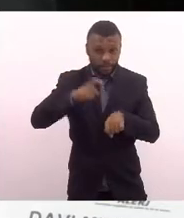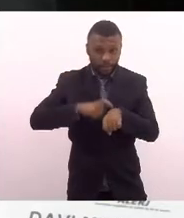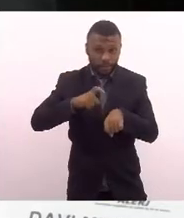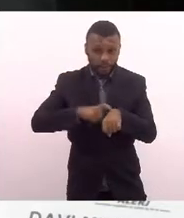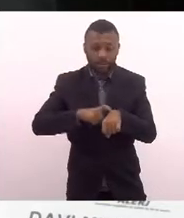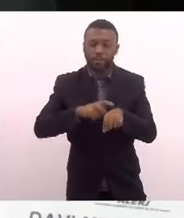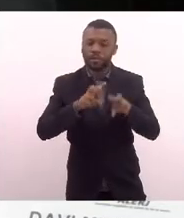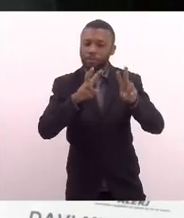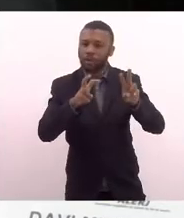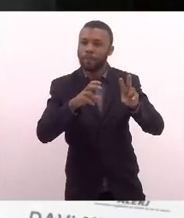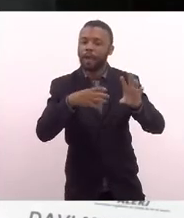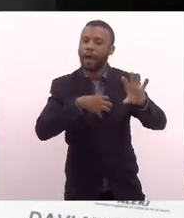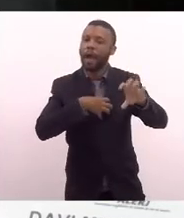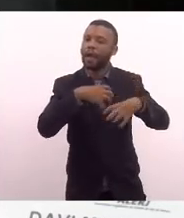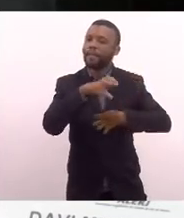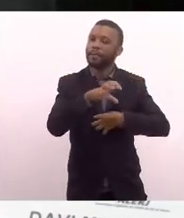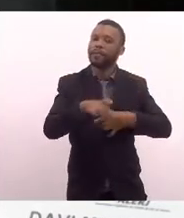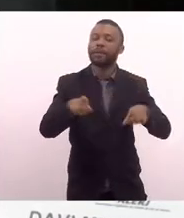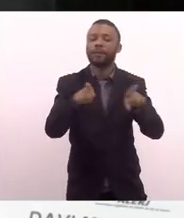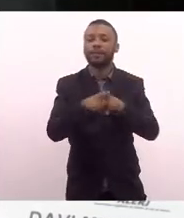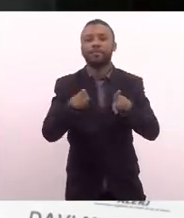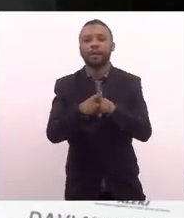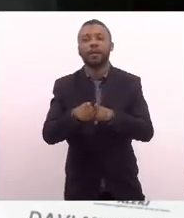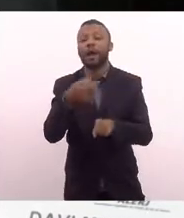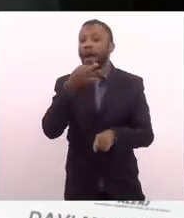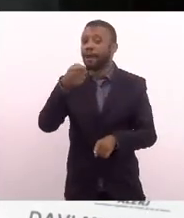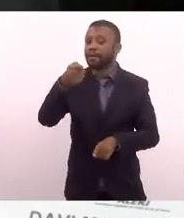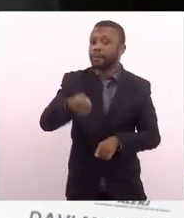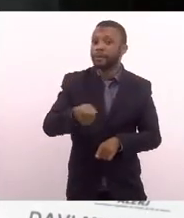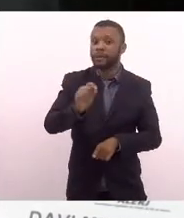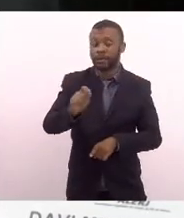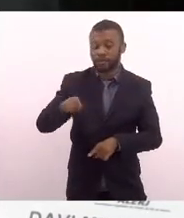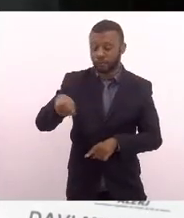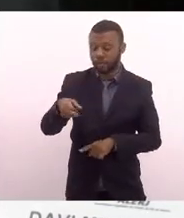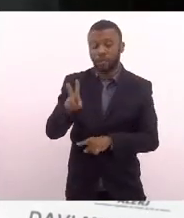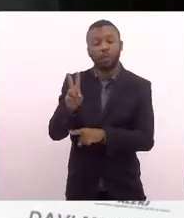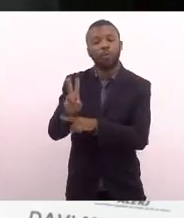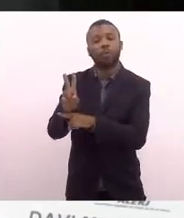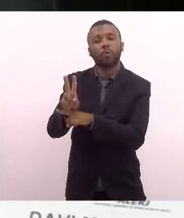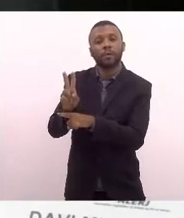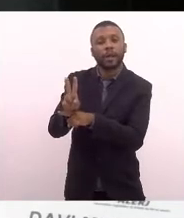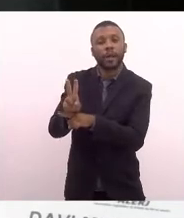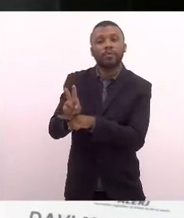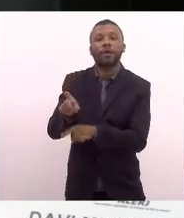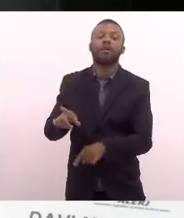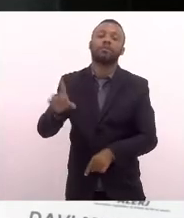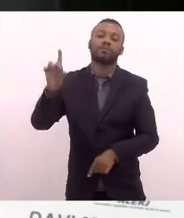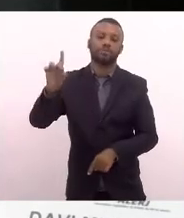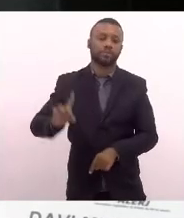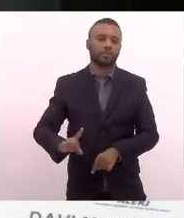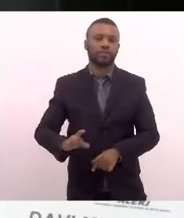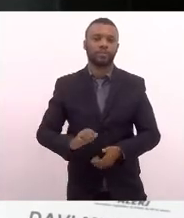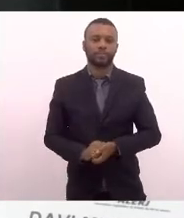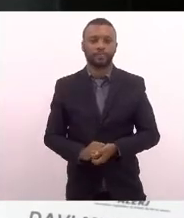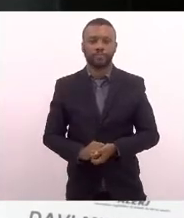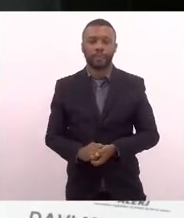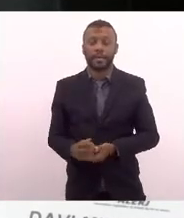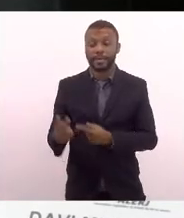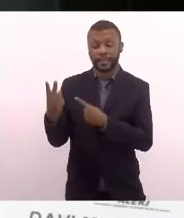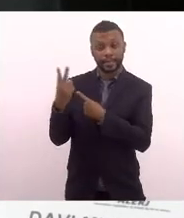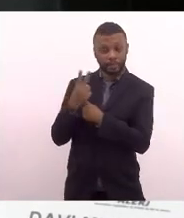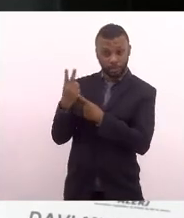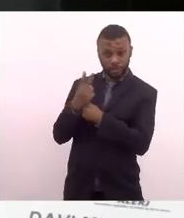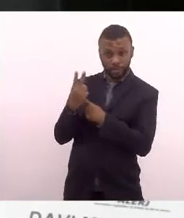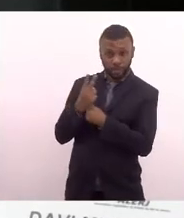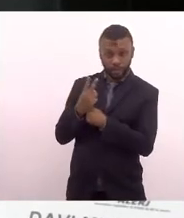da empatia, mas o elemento e a afirmação de que o cuidado, ele é um direito. Ser cuidado, ele é